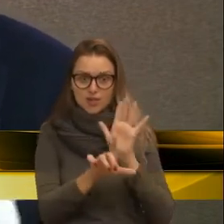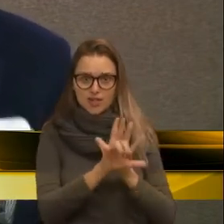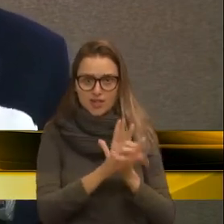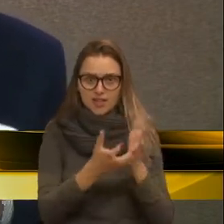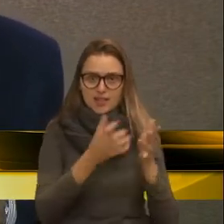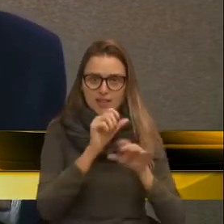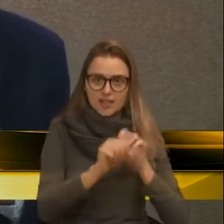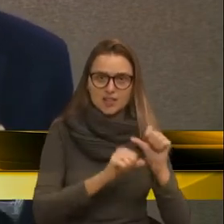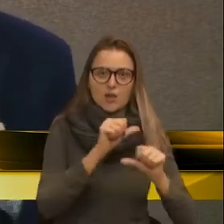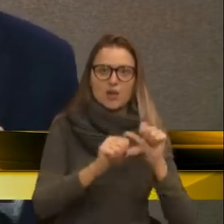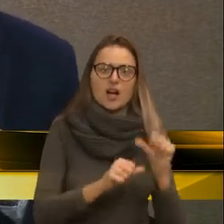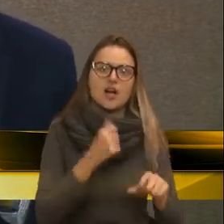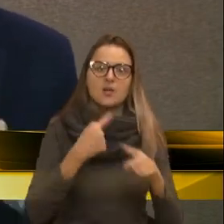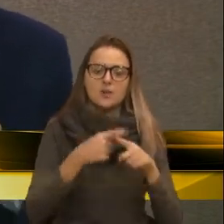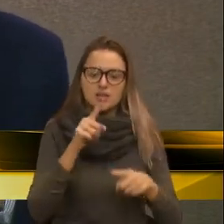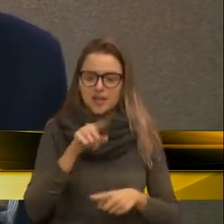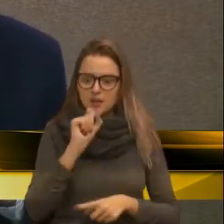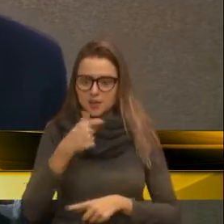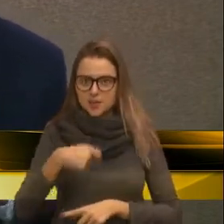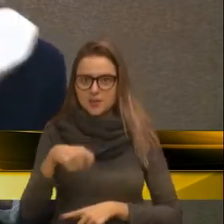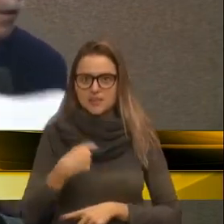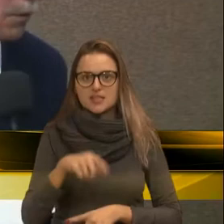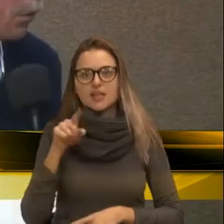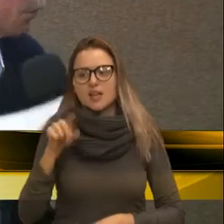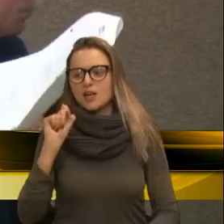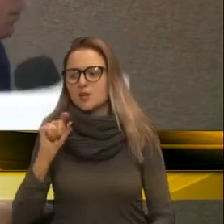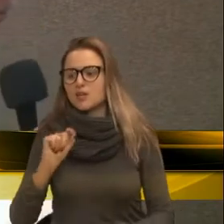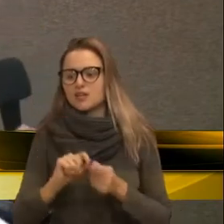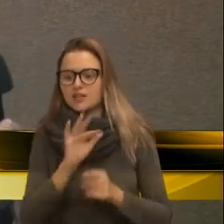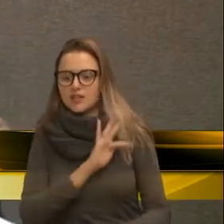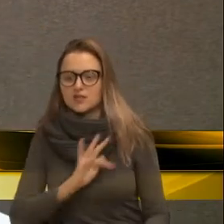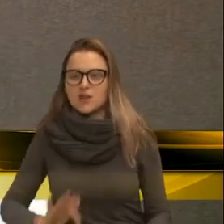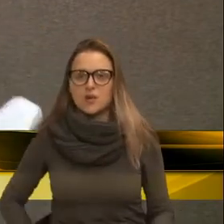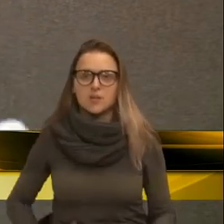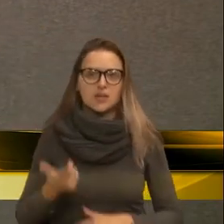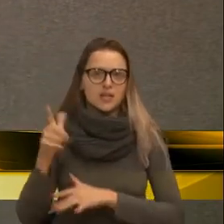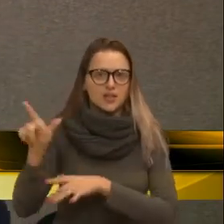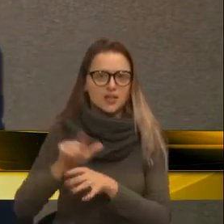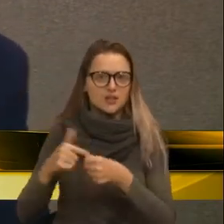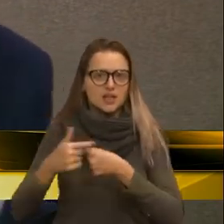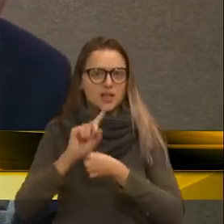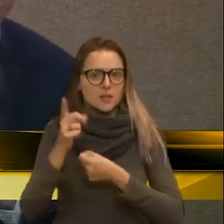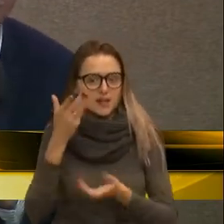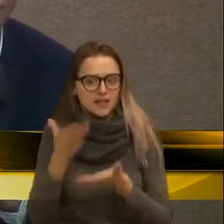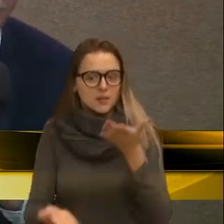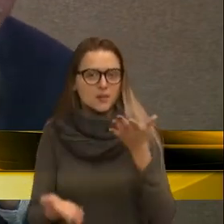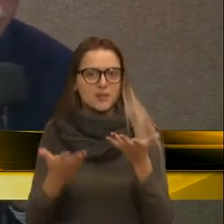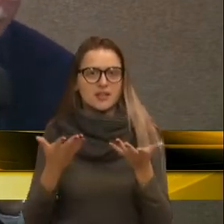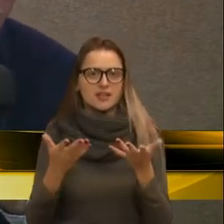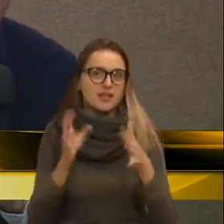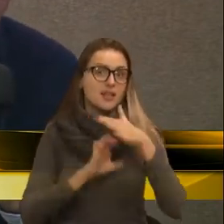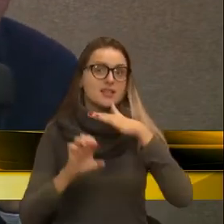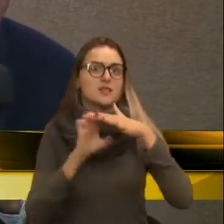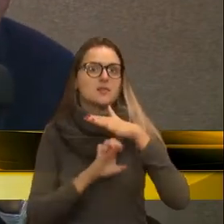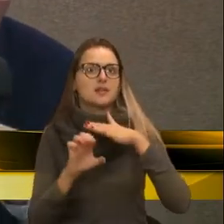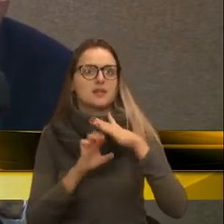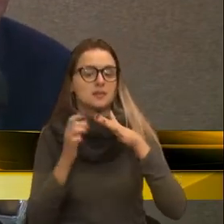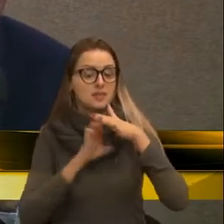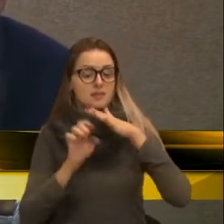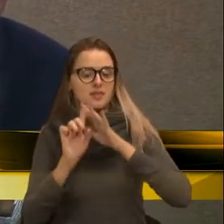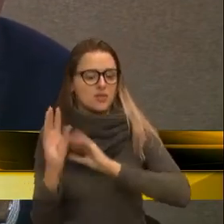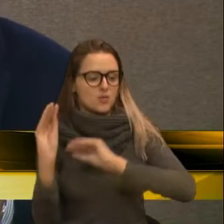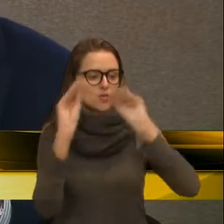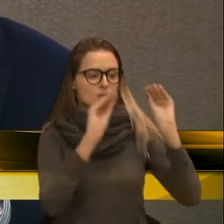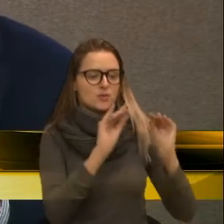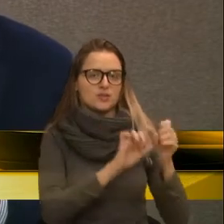alterar, é porque é isso que precisa, é o que fez Farroupilha e tantos outros municípios para não perder as suas empresas. É só isso,